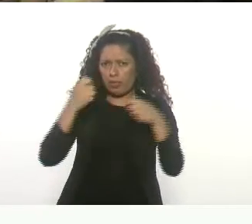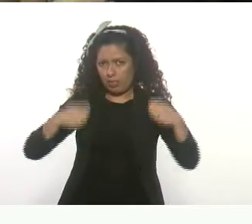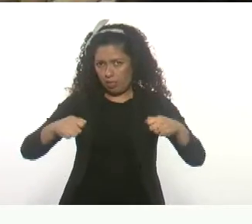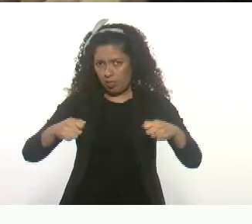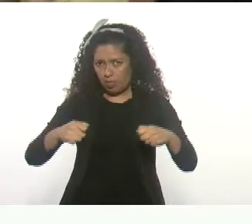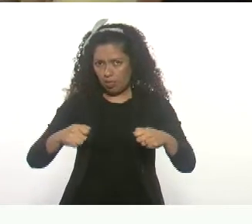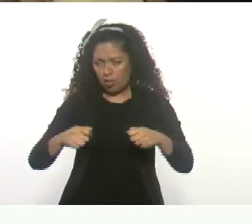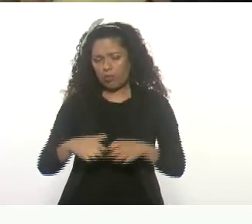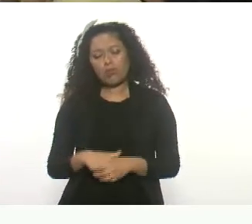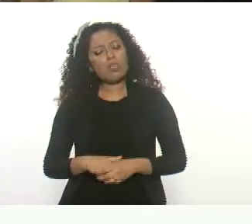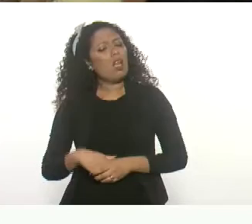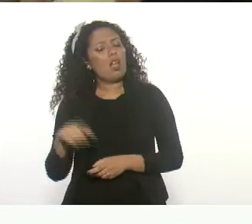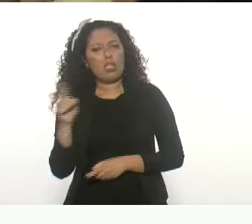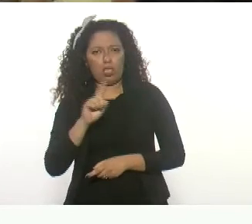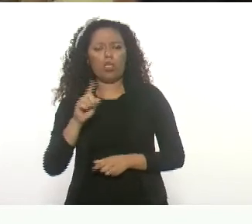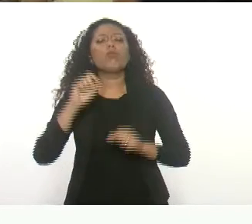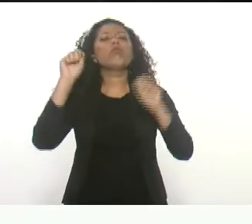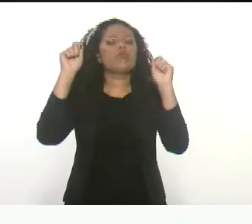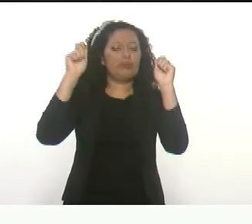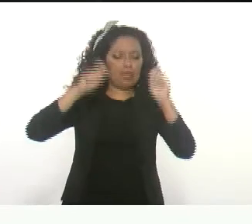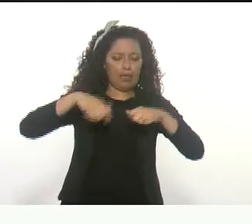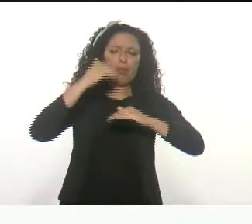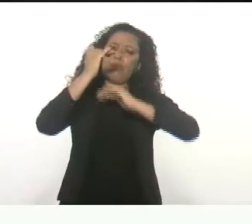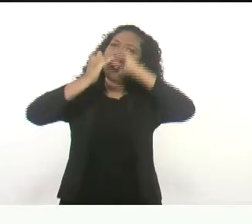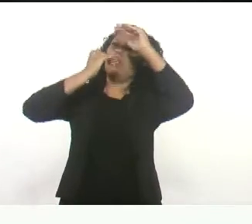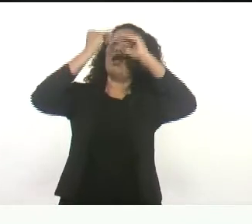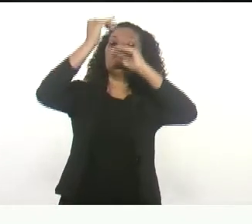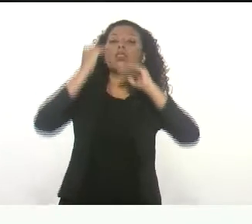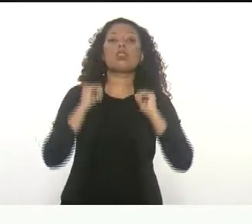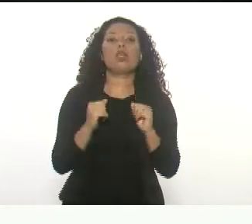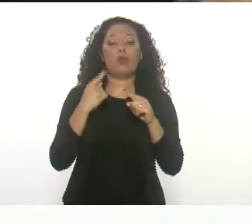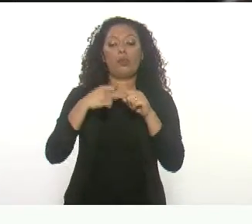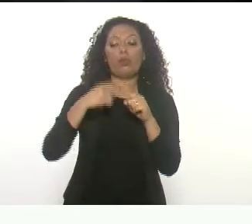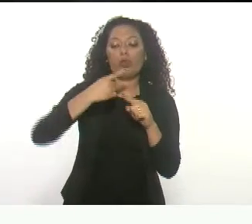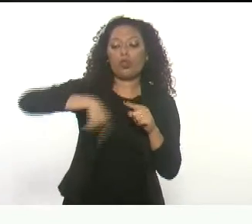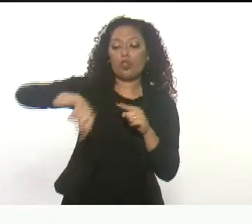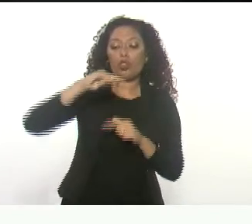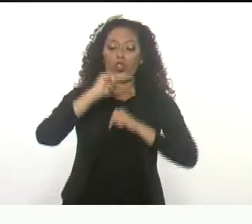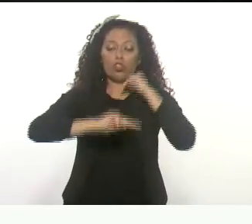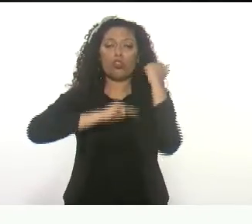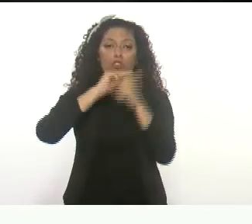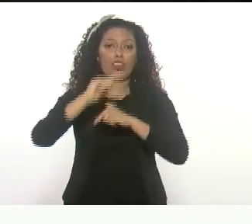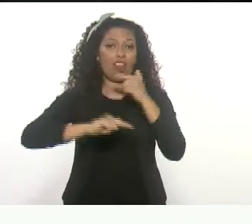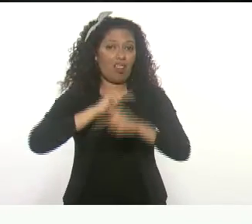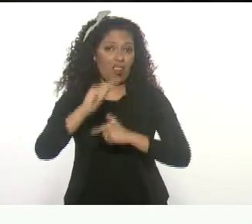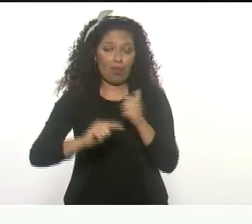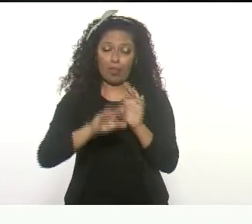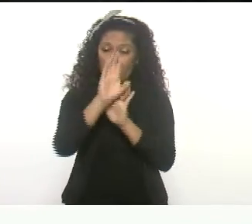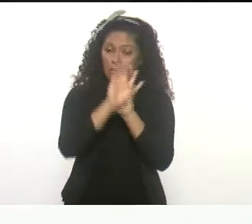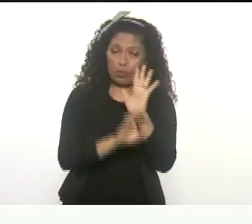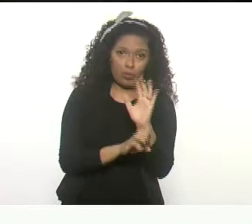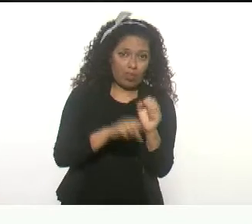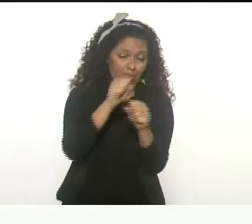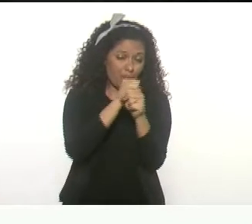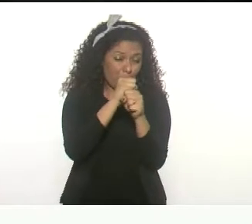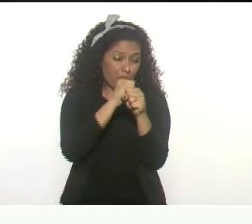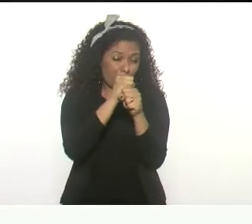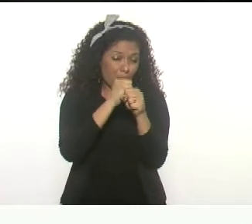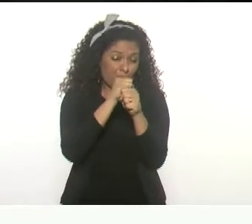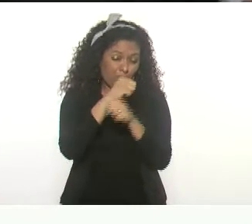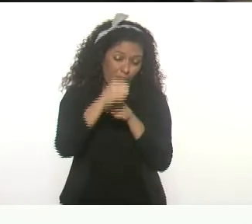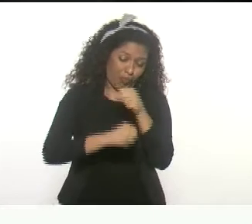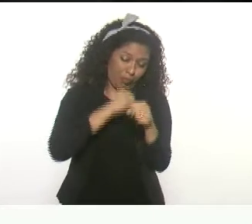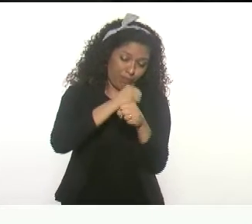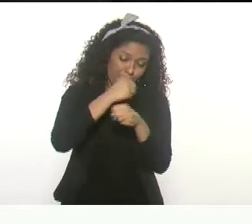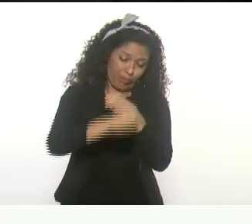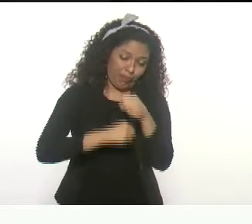dá, mais porque a gente trabalha sem currículo há anos, né? Então estamos aí